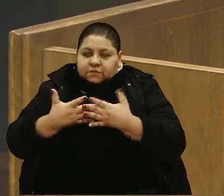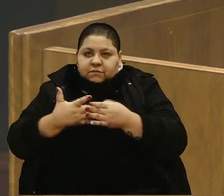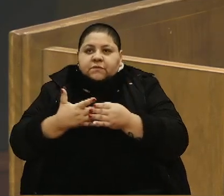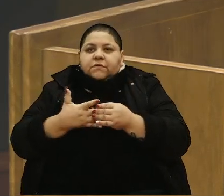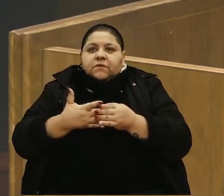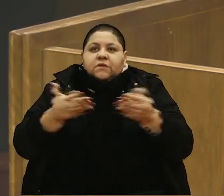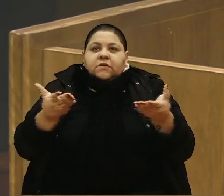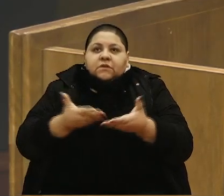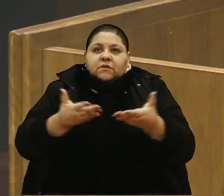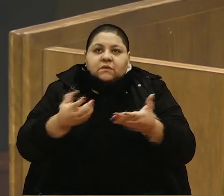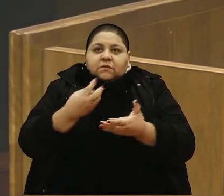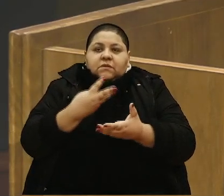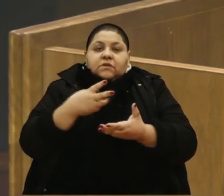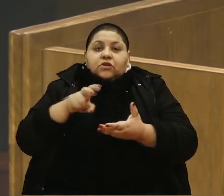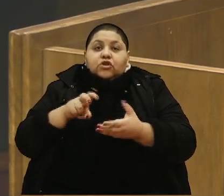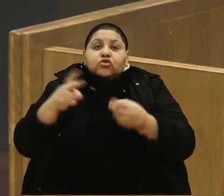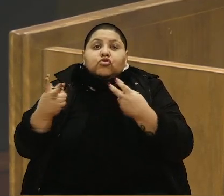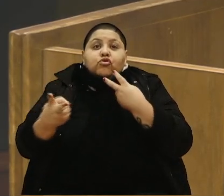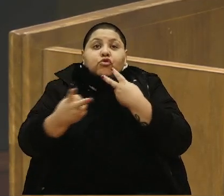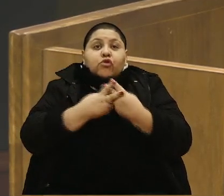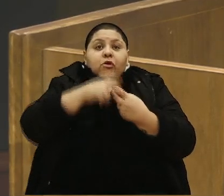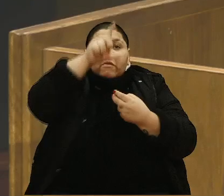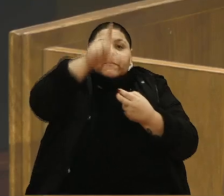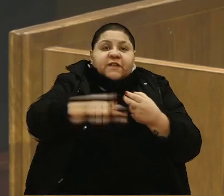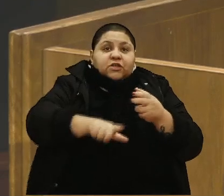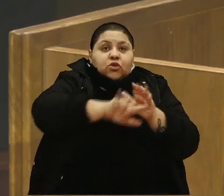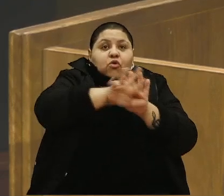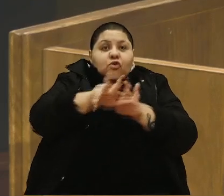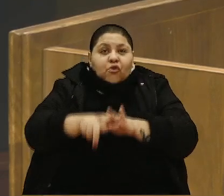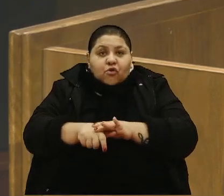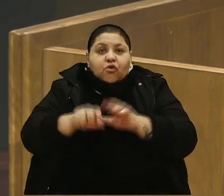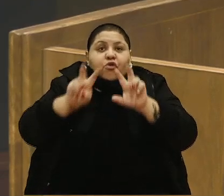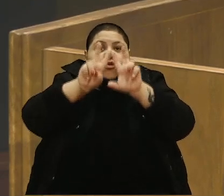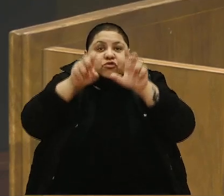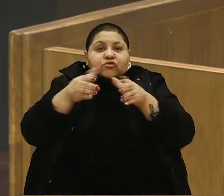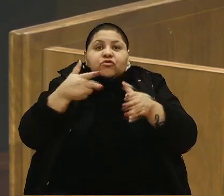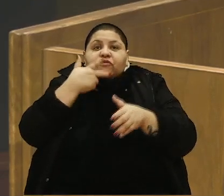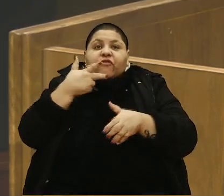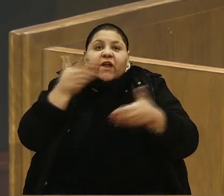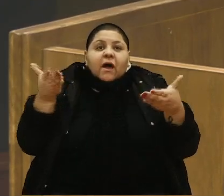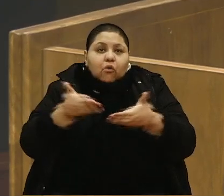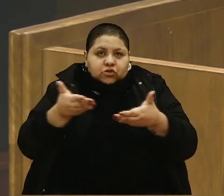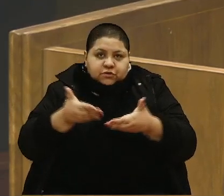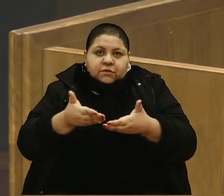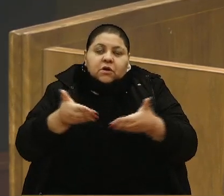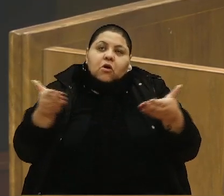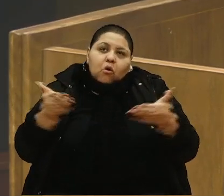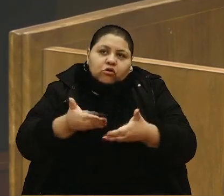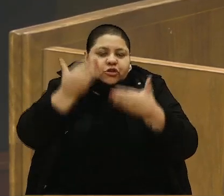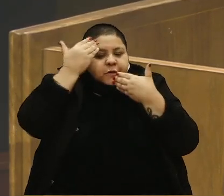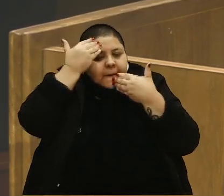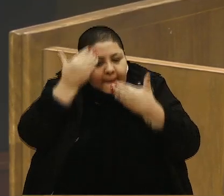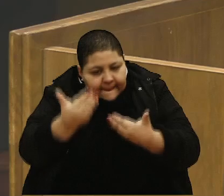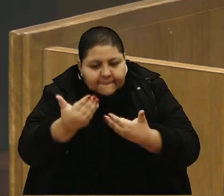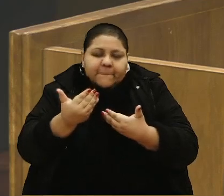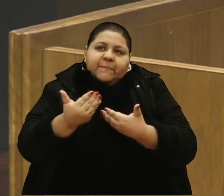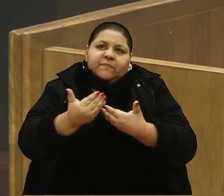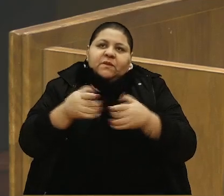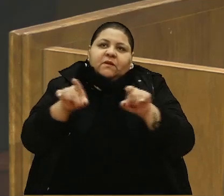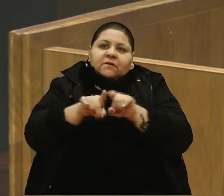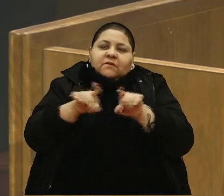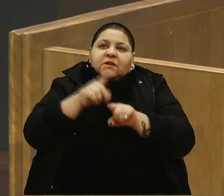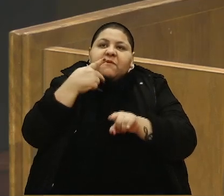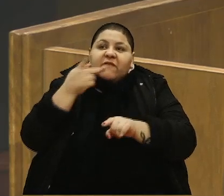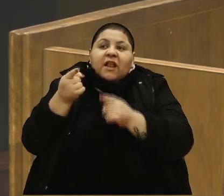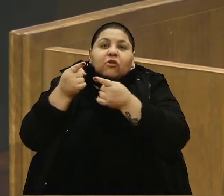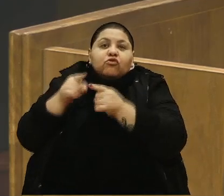deram 32 cadeias para quem comete furtos, que é o assunto que eu vou trazer na sequência aqui. Então, aqui fica meu muito obrigado. E ele também fala do